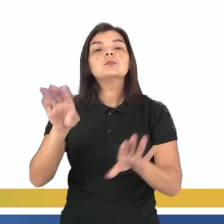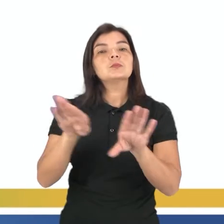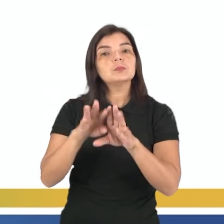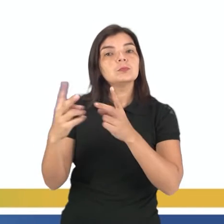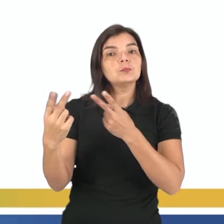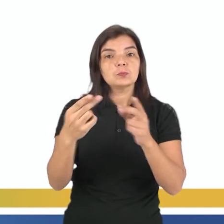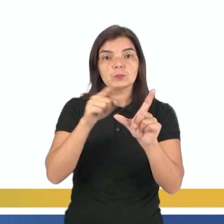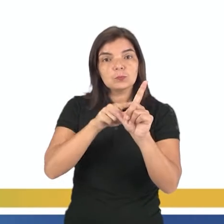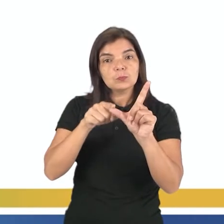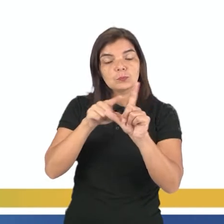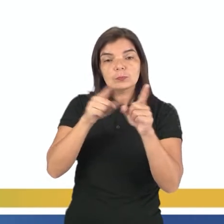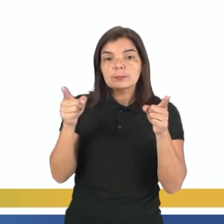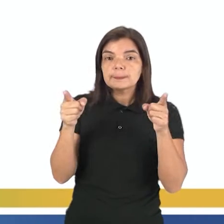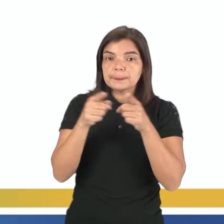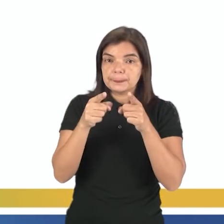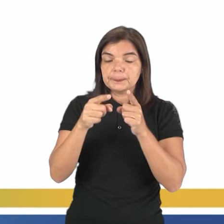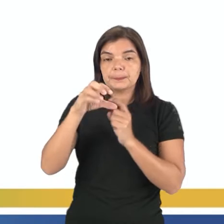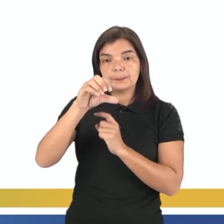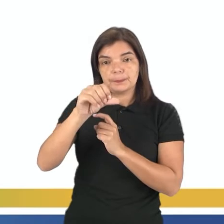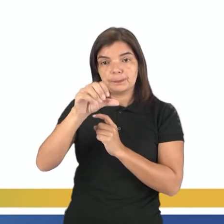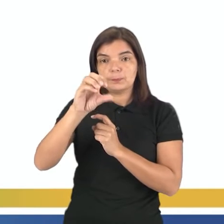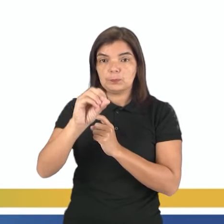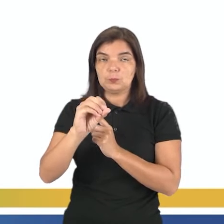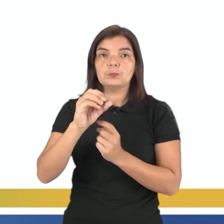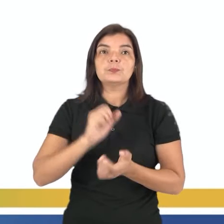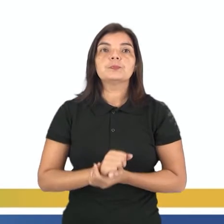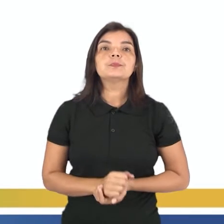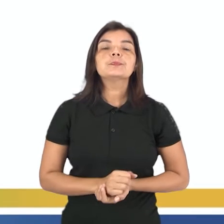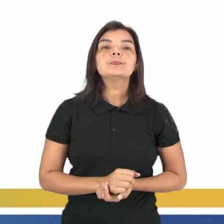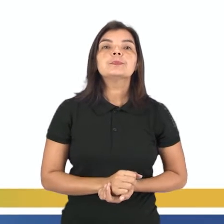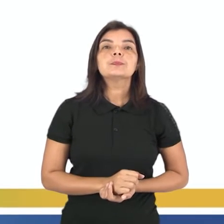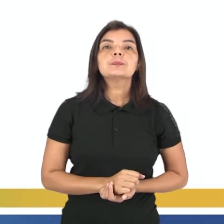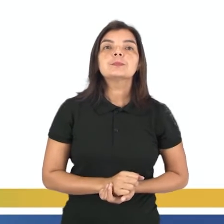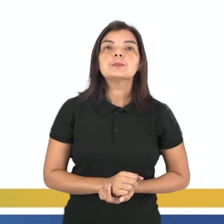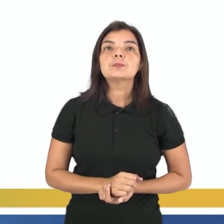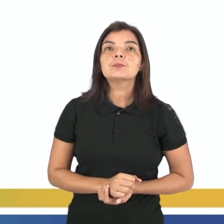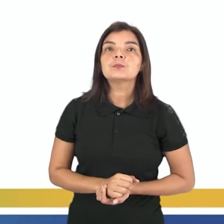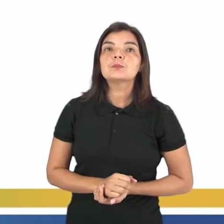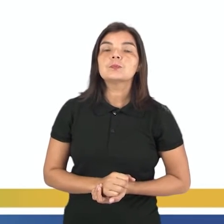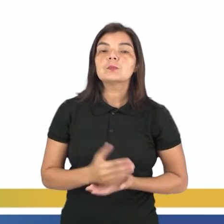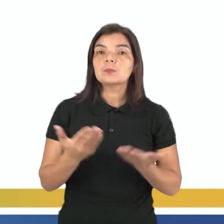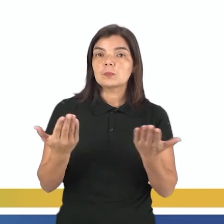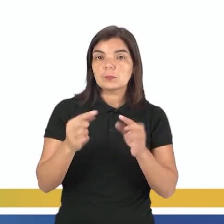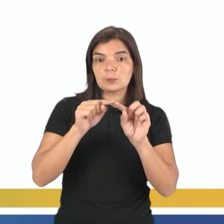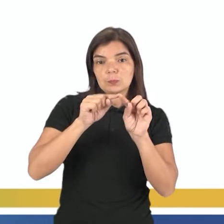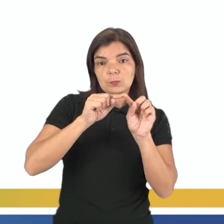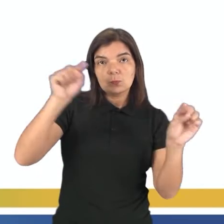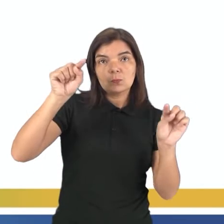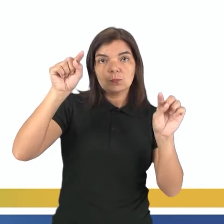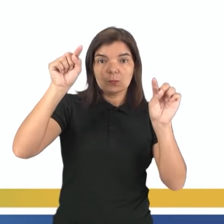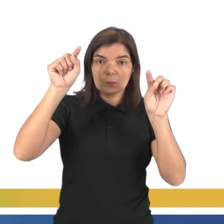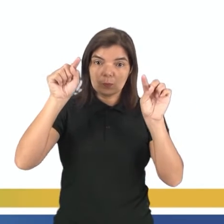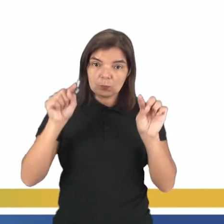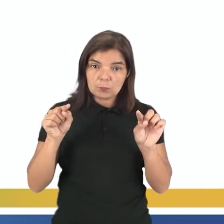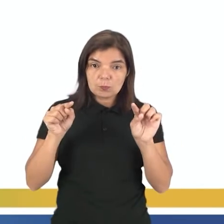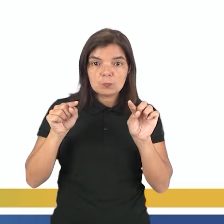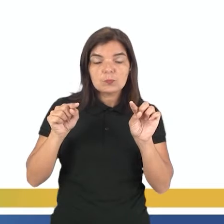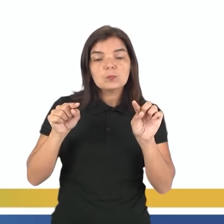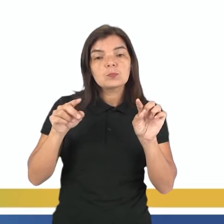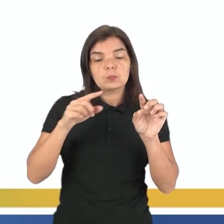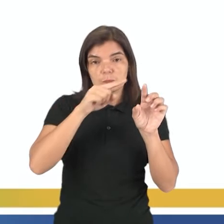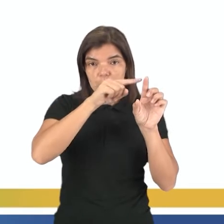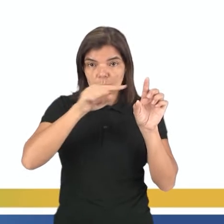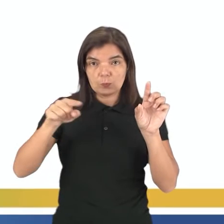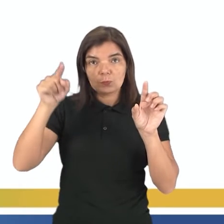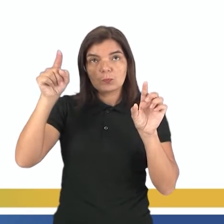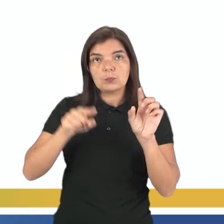são agudos, ou seja, menores que 90 graus. Ok? Continuando, nós também temos aqui um triângulo